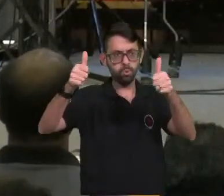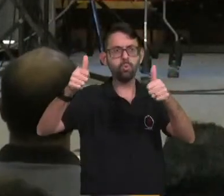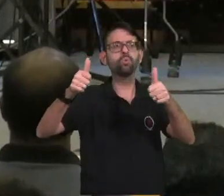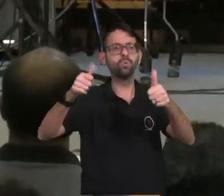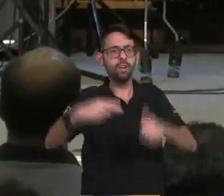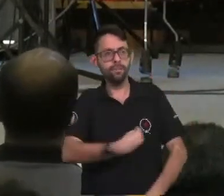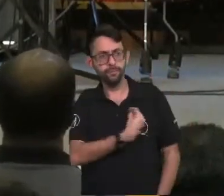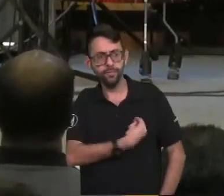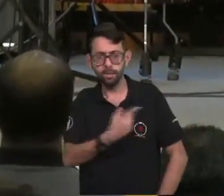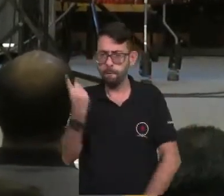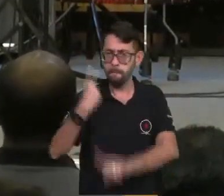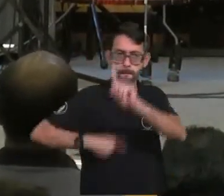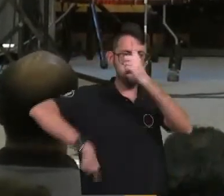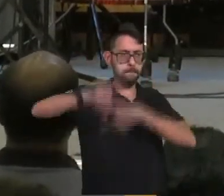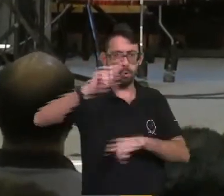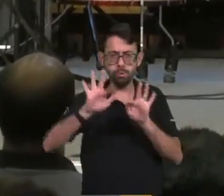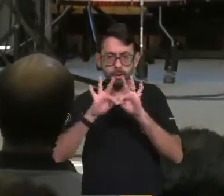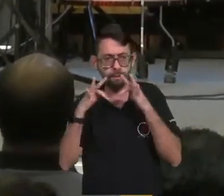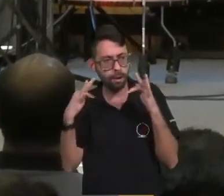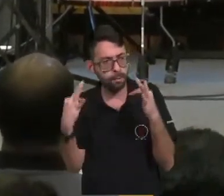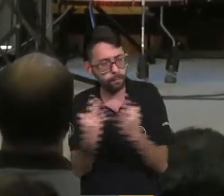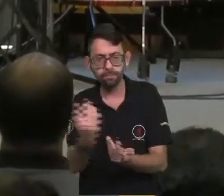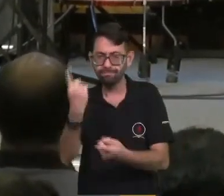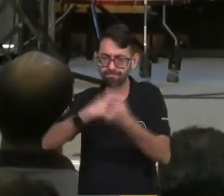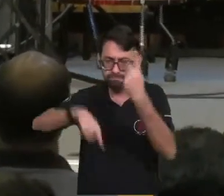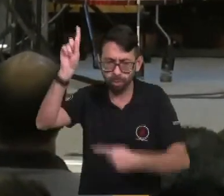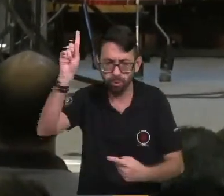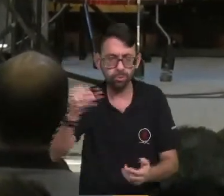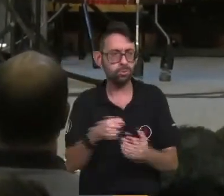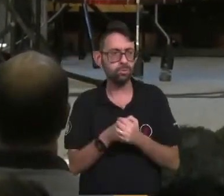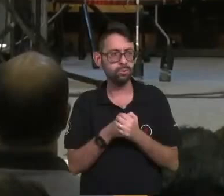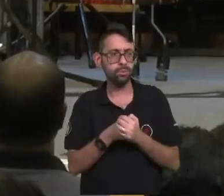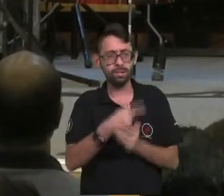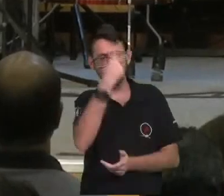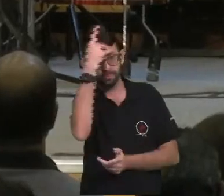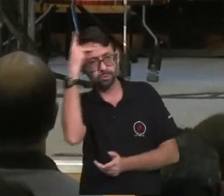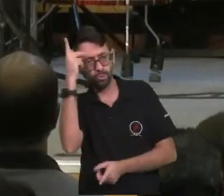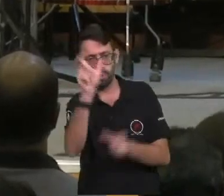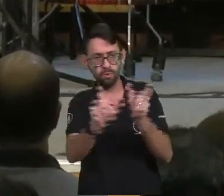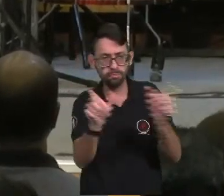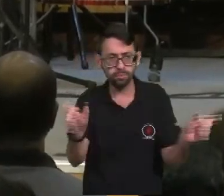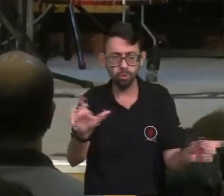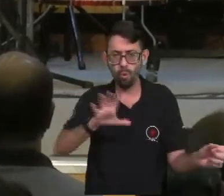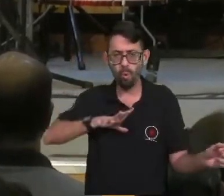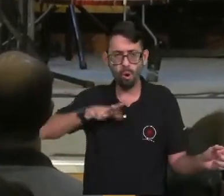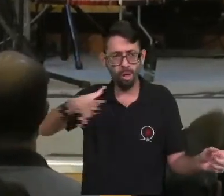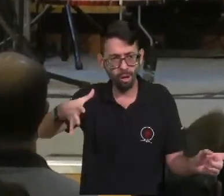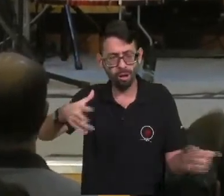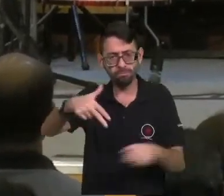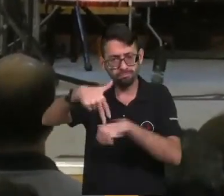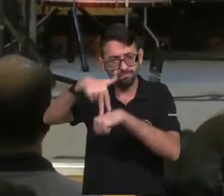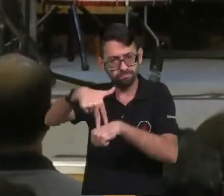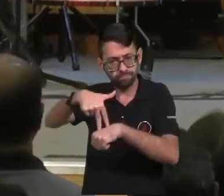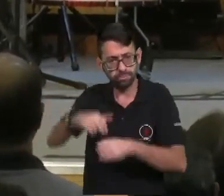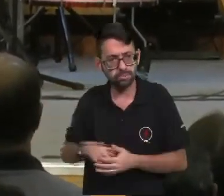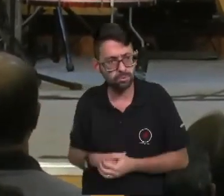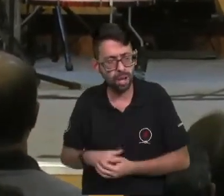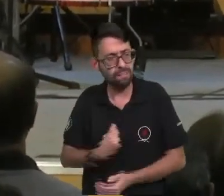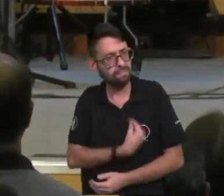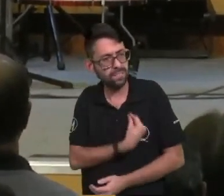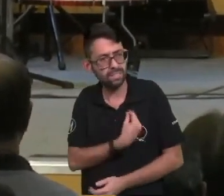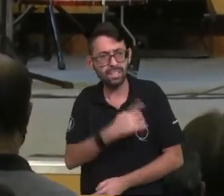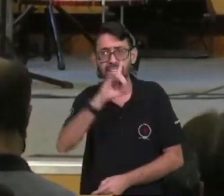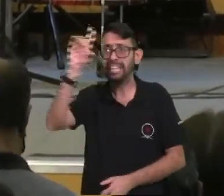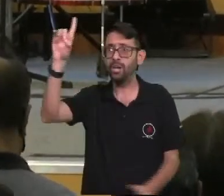transformadas, famílias sejam transformadas, que pessoas tenham a coragem de subir no palco da vida para viver ao teu lado,